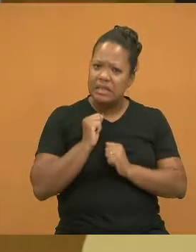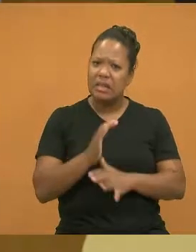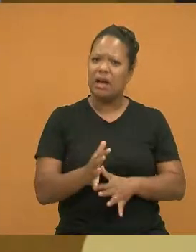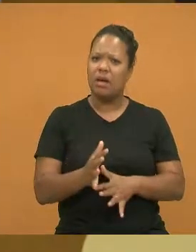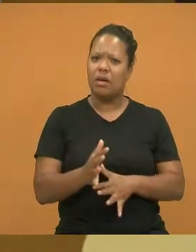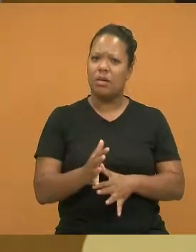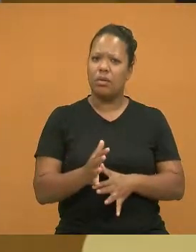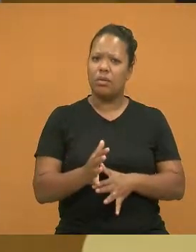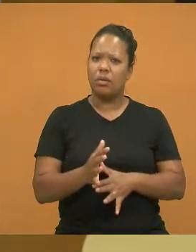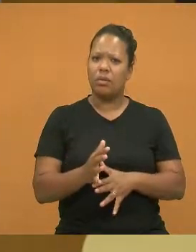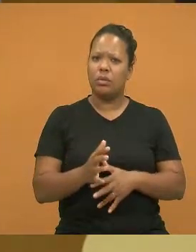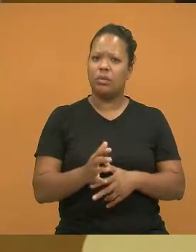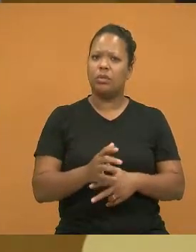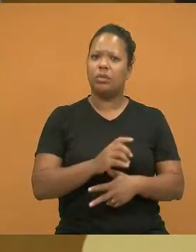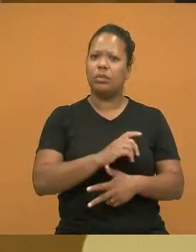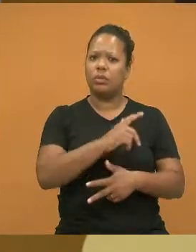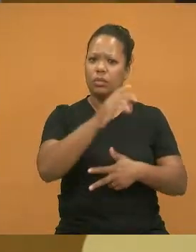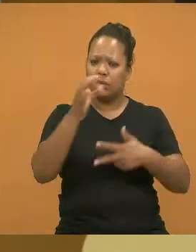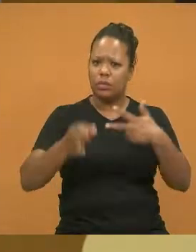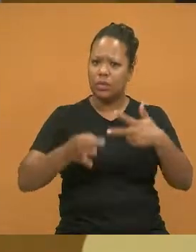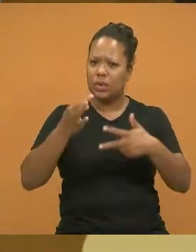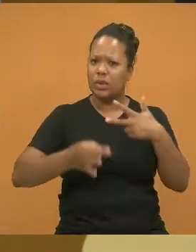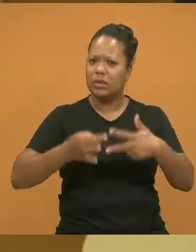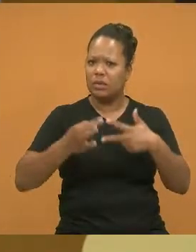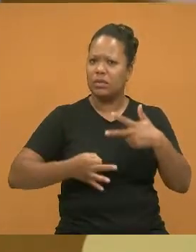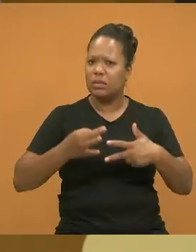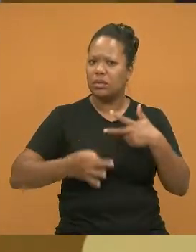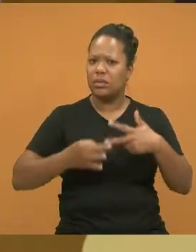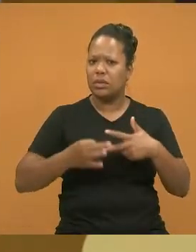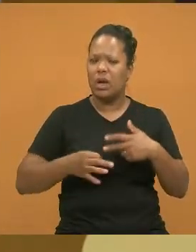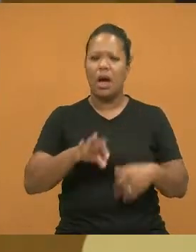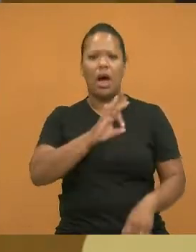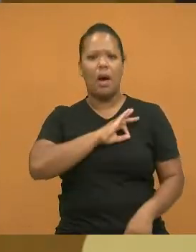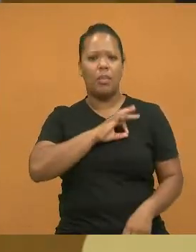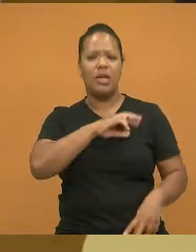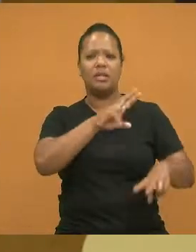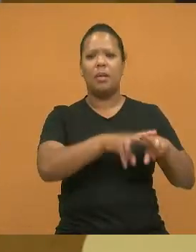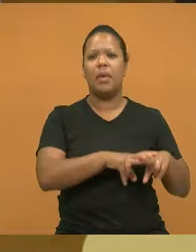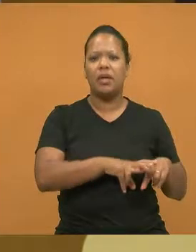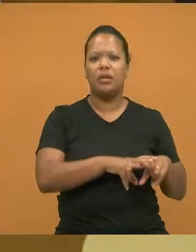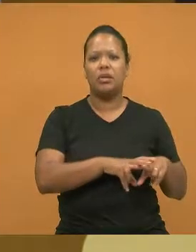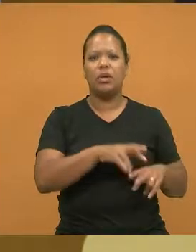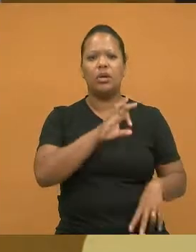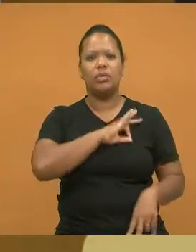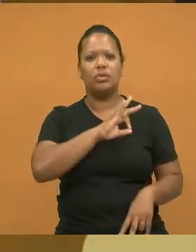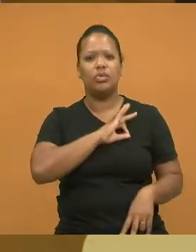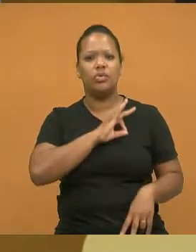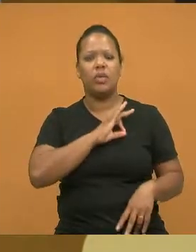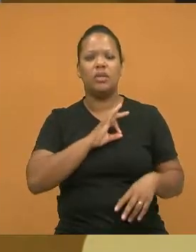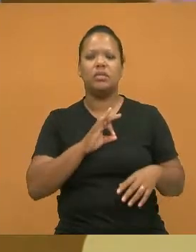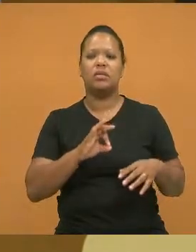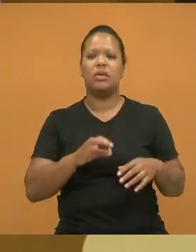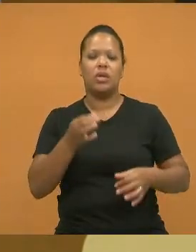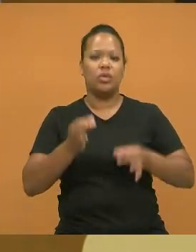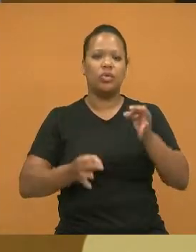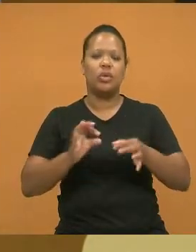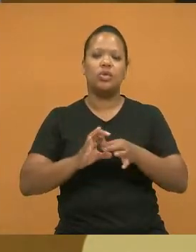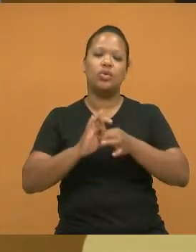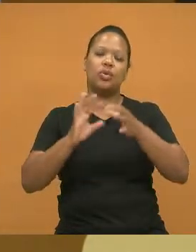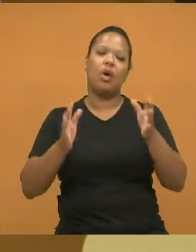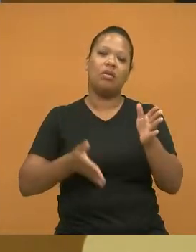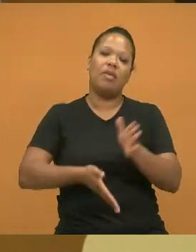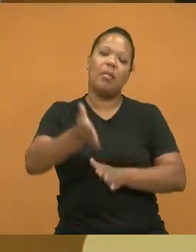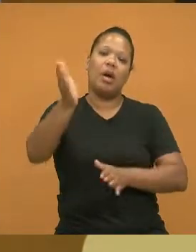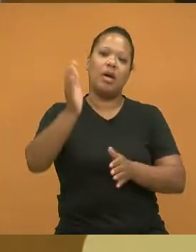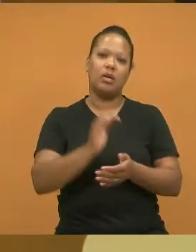do Poder Judiciário, porque não adianta a polícia prender e o Judiciário soltar. Eu acho que o Judiciário